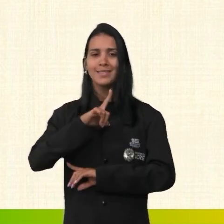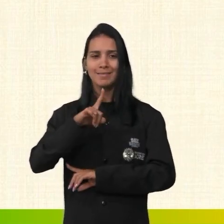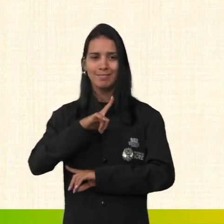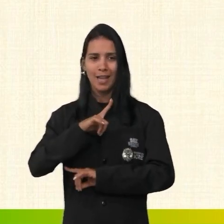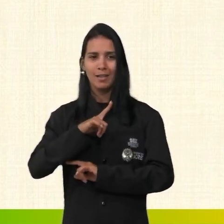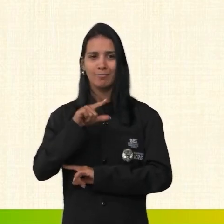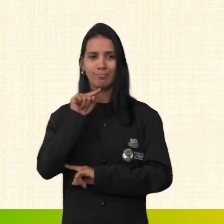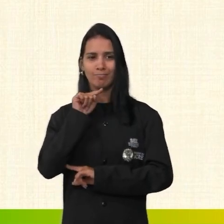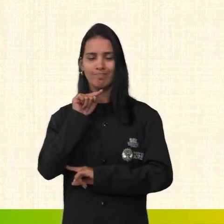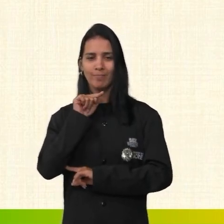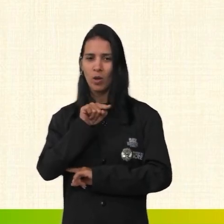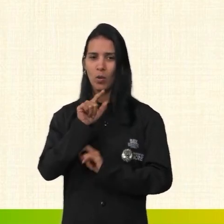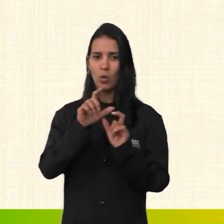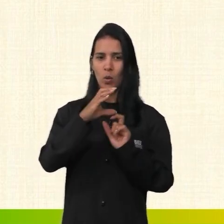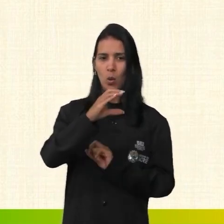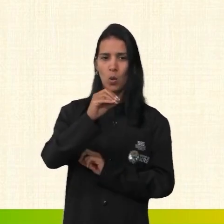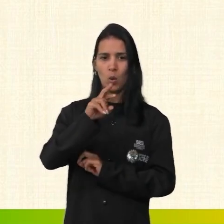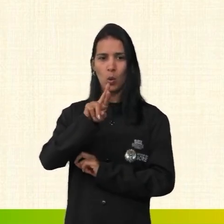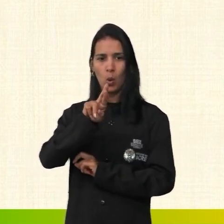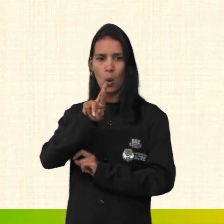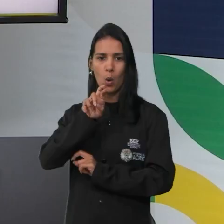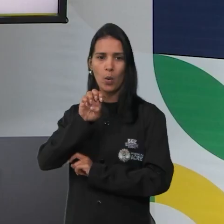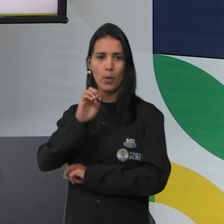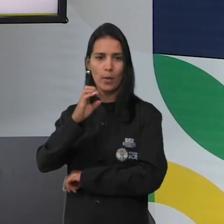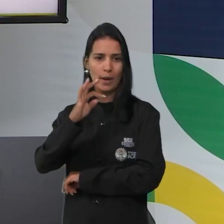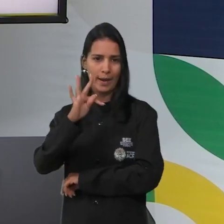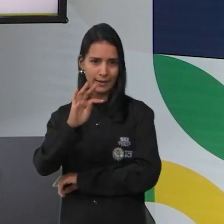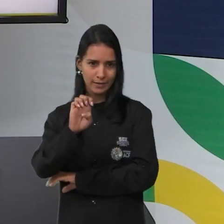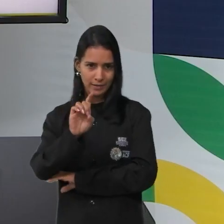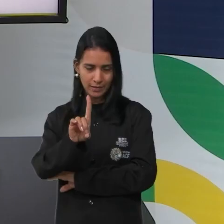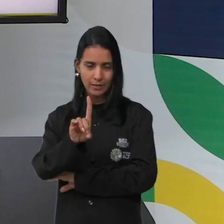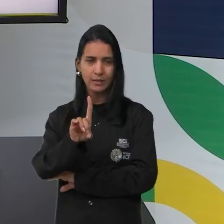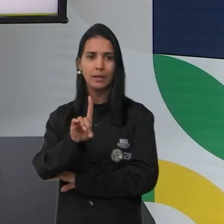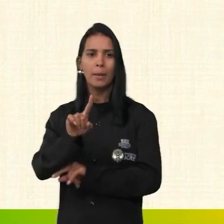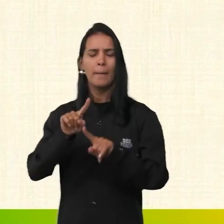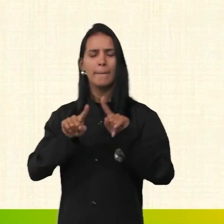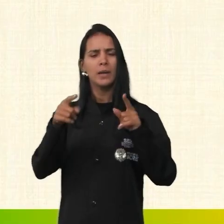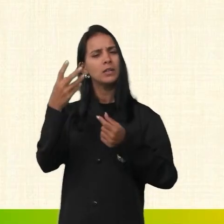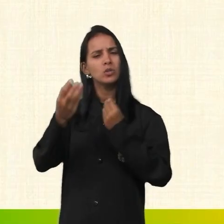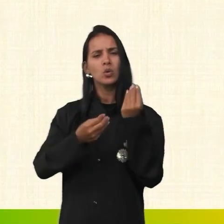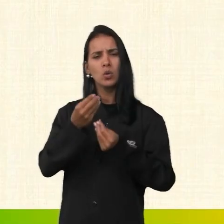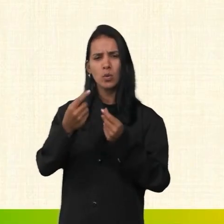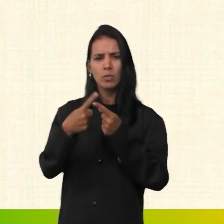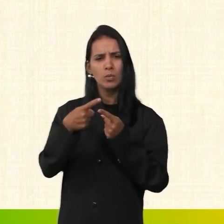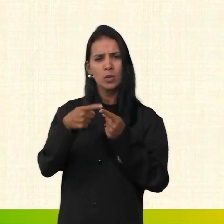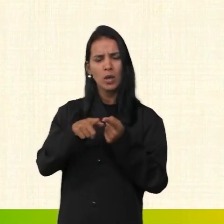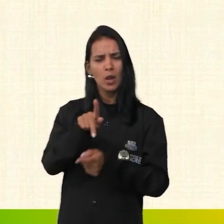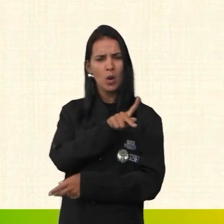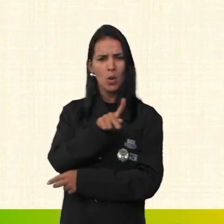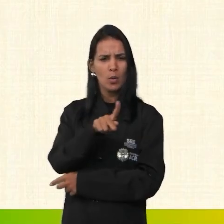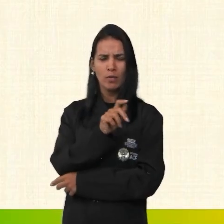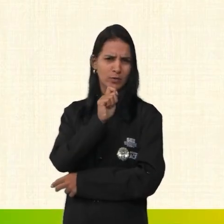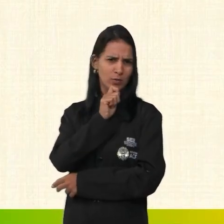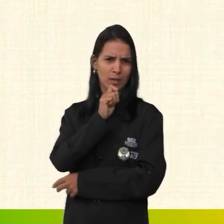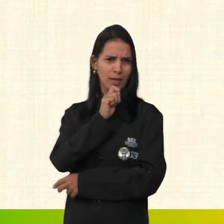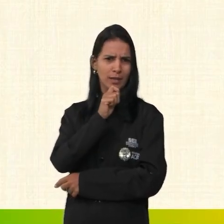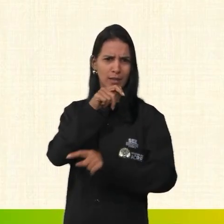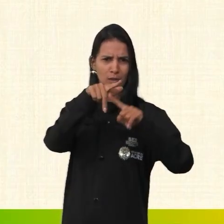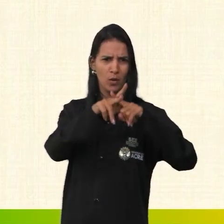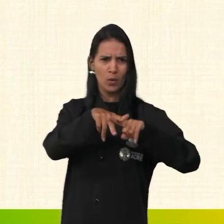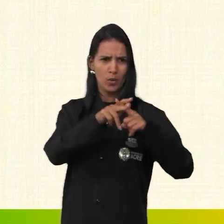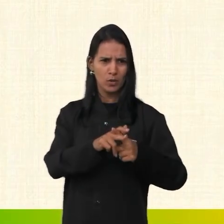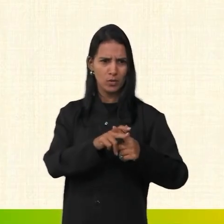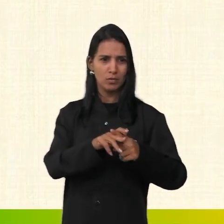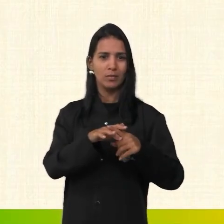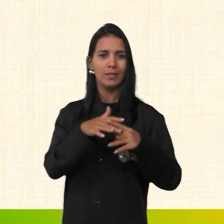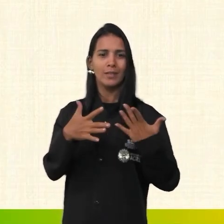corrected. Então, nesse caso, se o professor não corrigiu os testes, aqui na palavra corrected, ele deveria